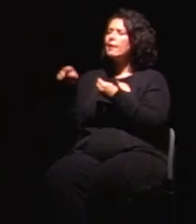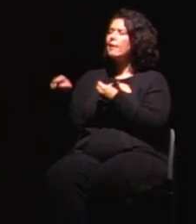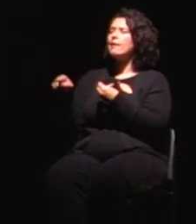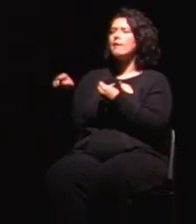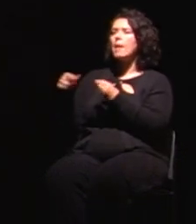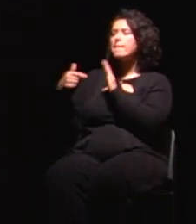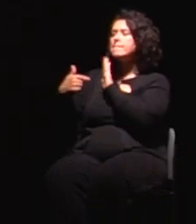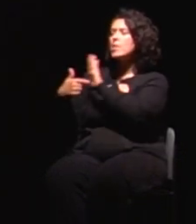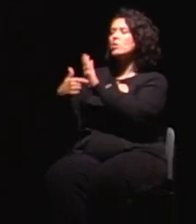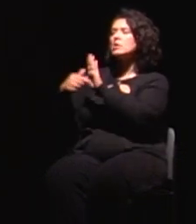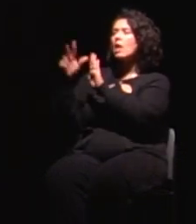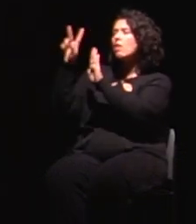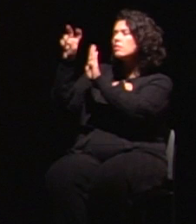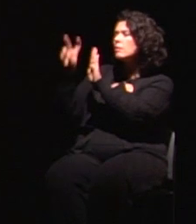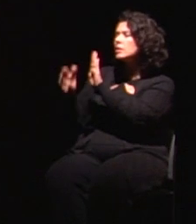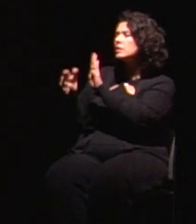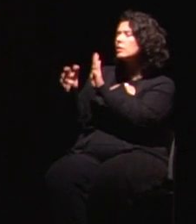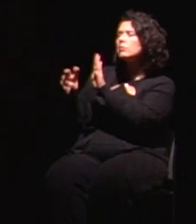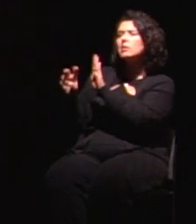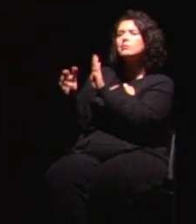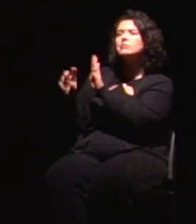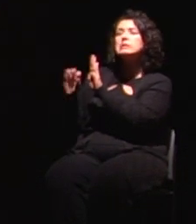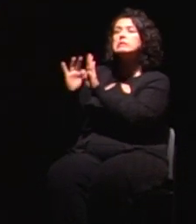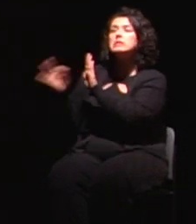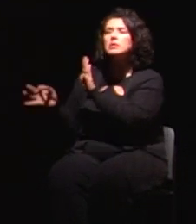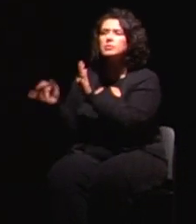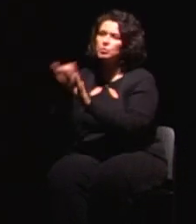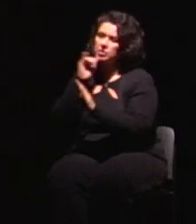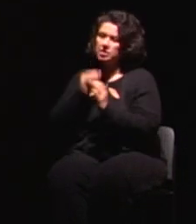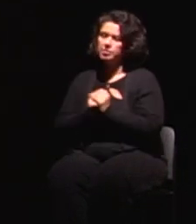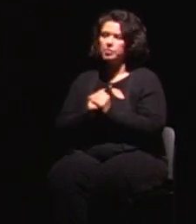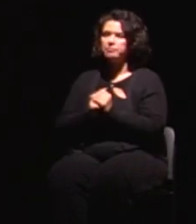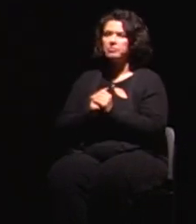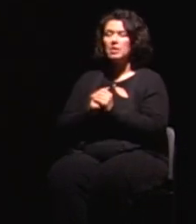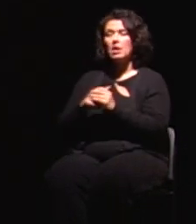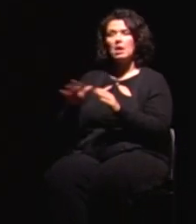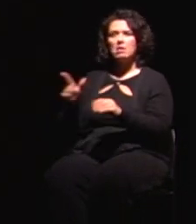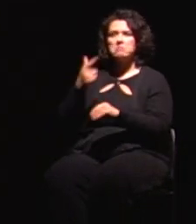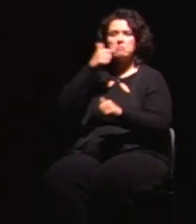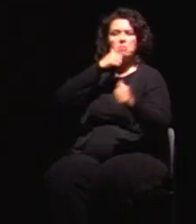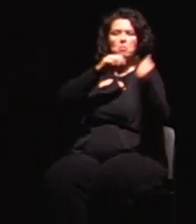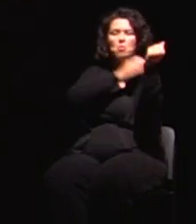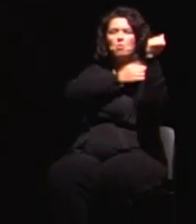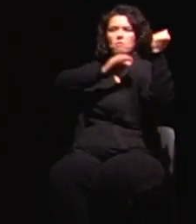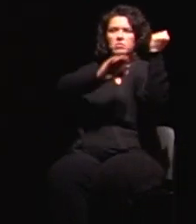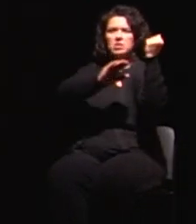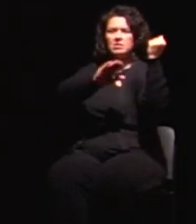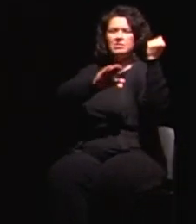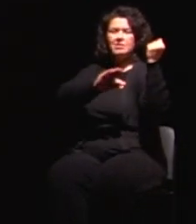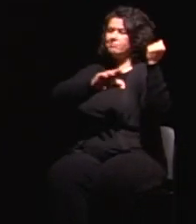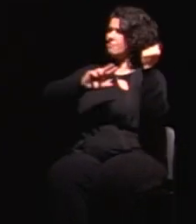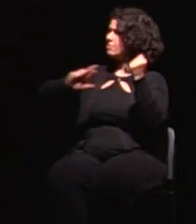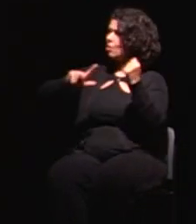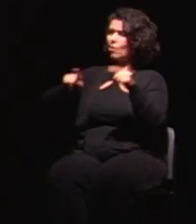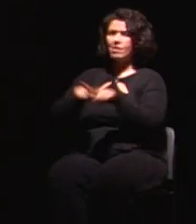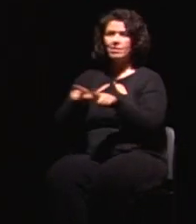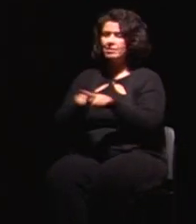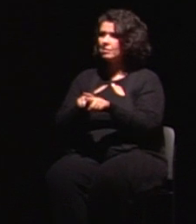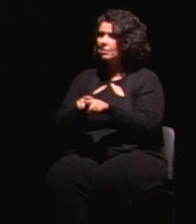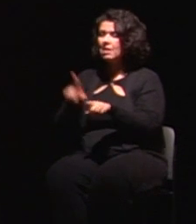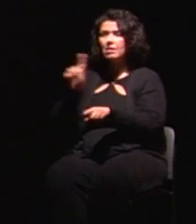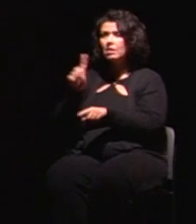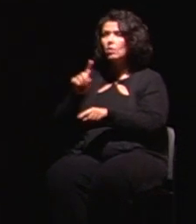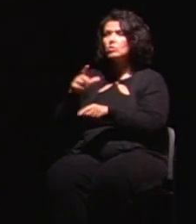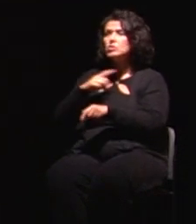de outros temas. Ela, por exemplo, não é uma fotógrafa feminista no sentido convencional. Ela não trata as questões de